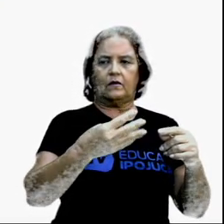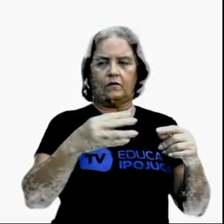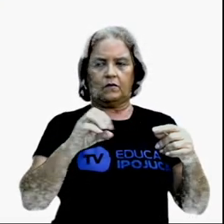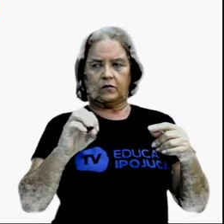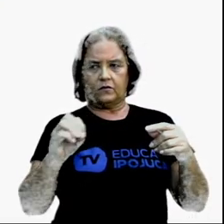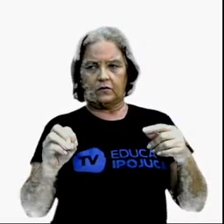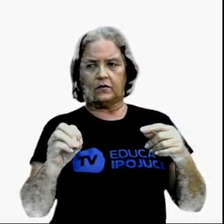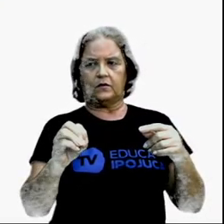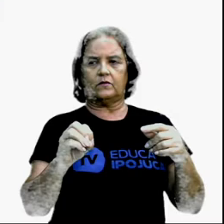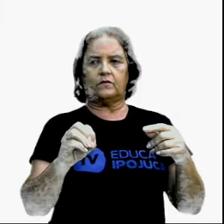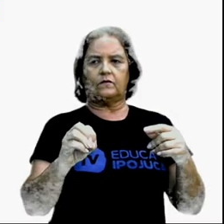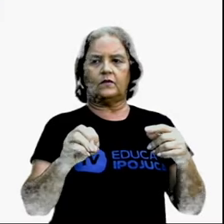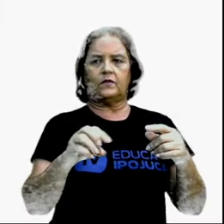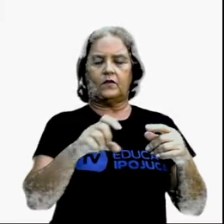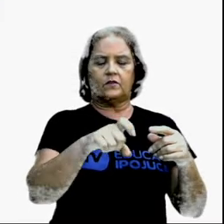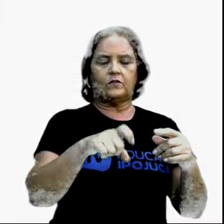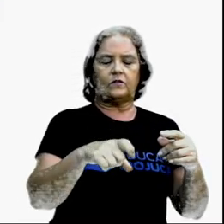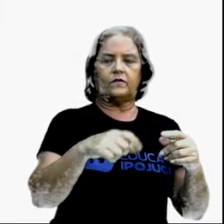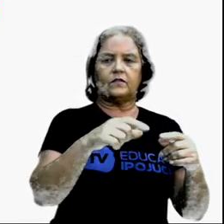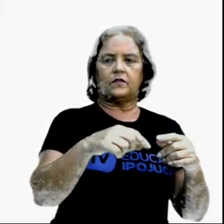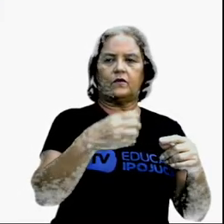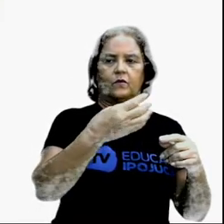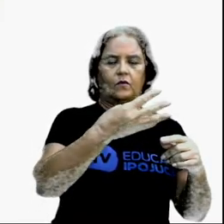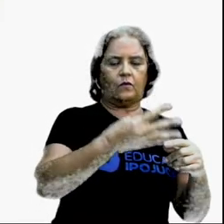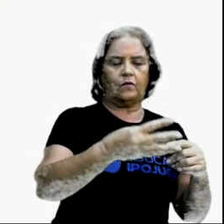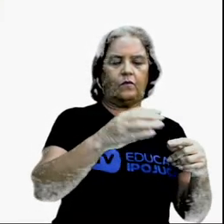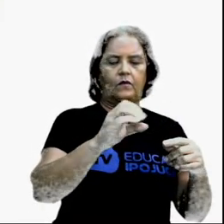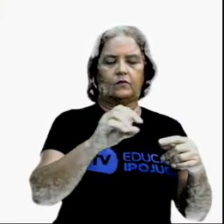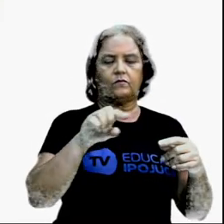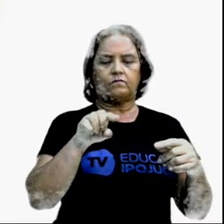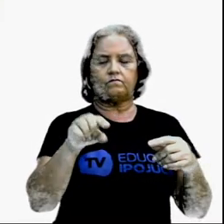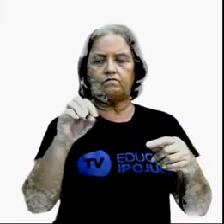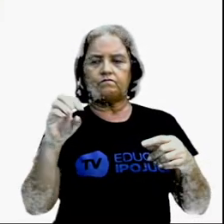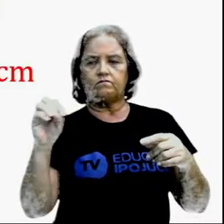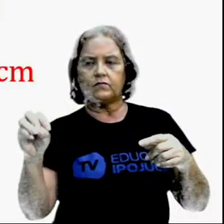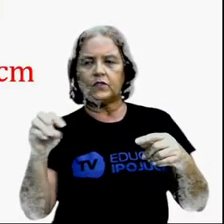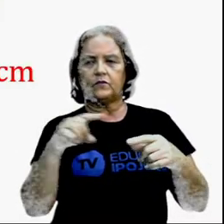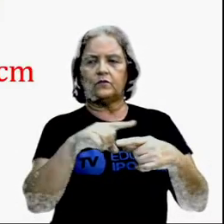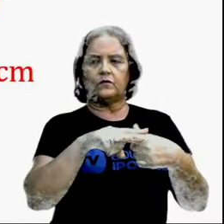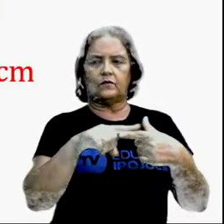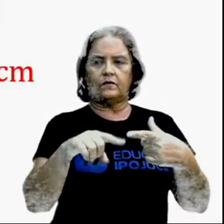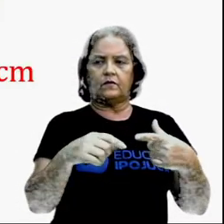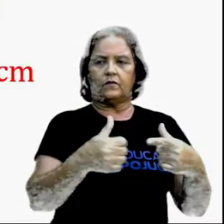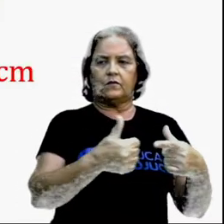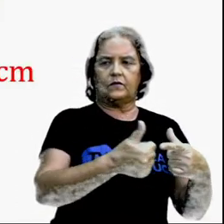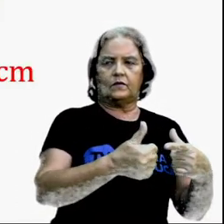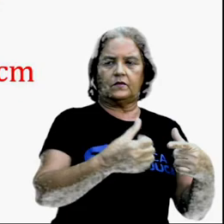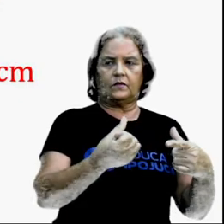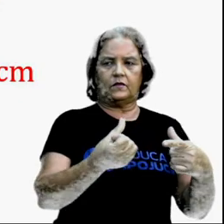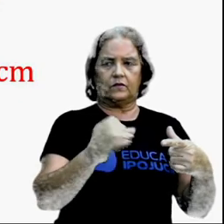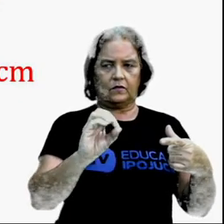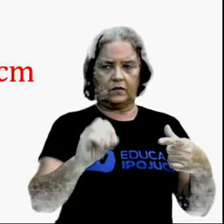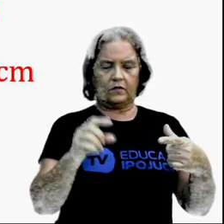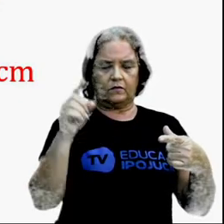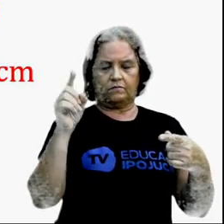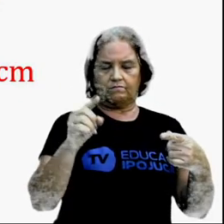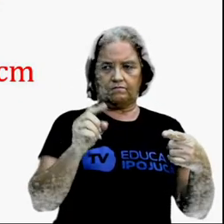4.000 dividido por 160. Então, x é igual a 250